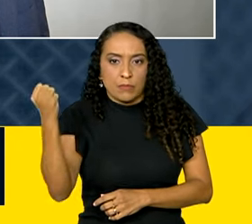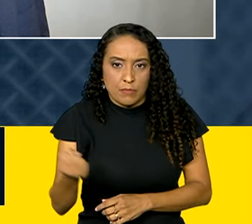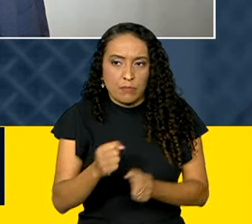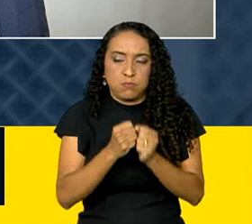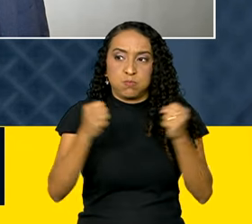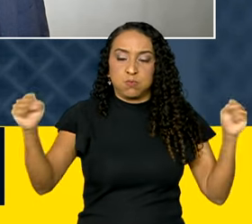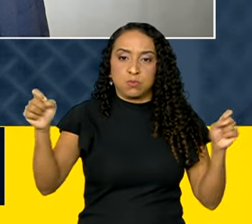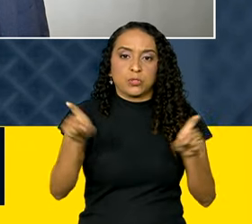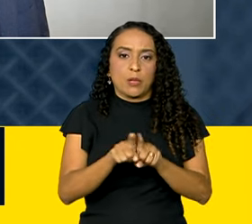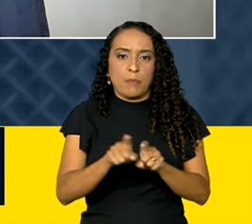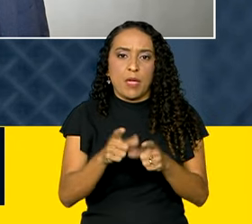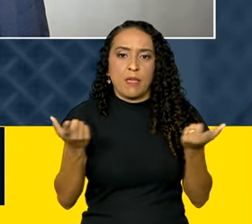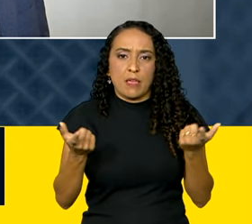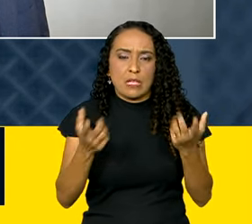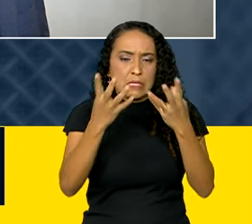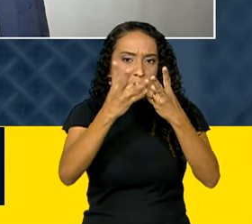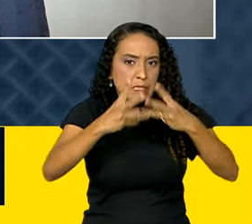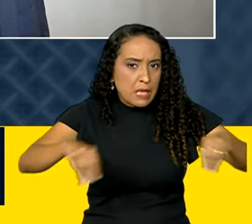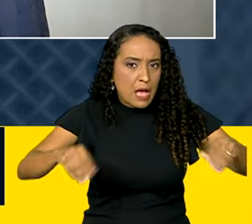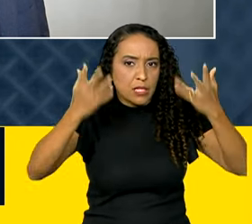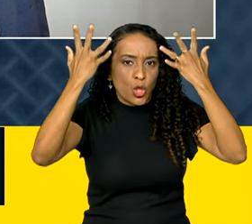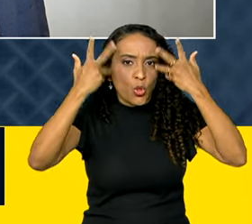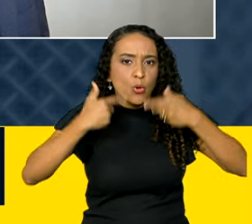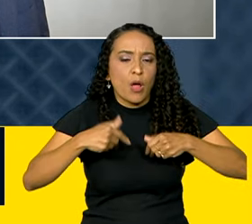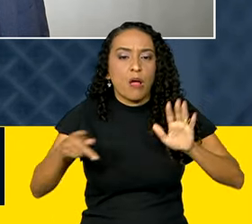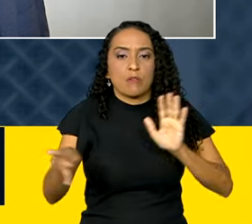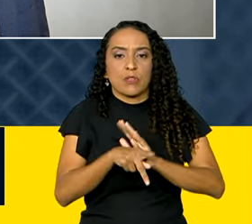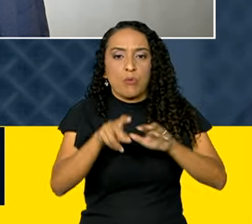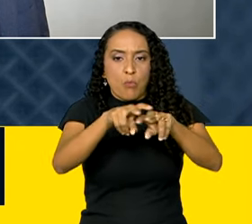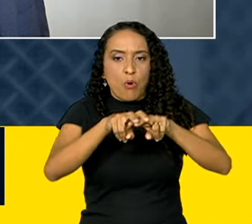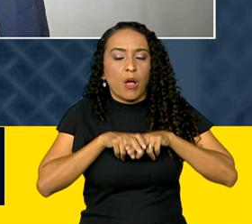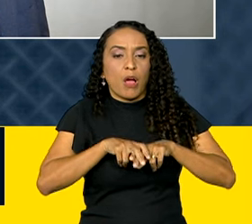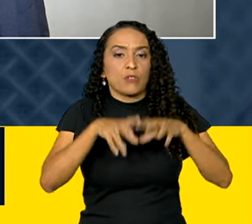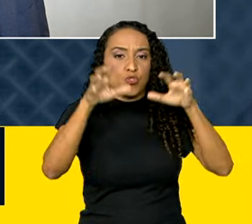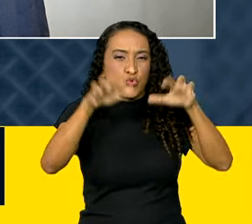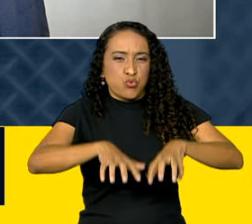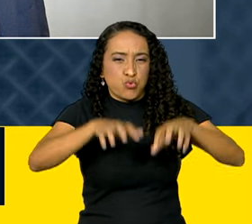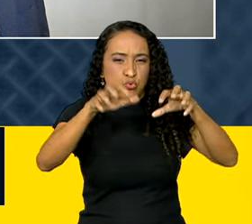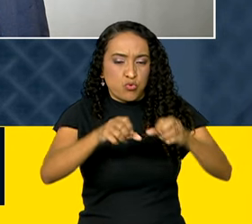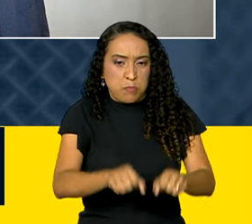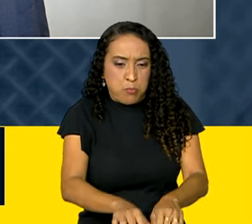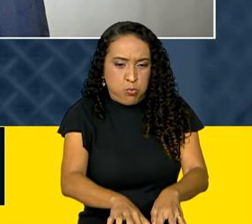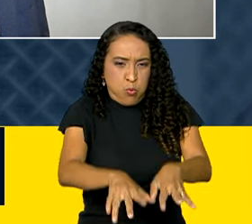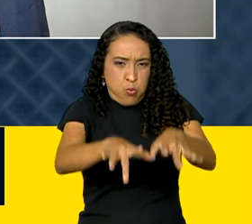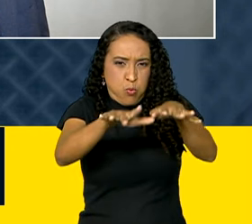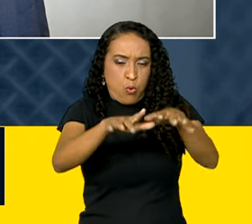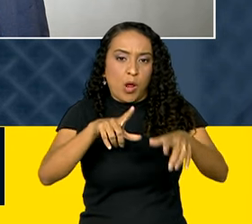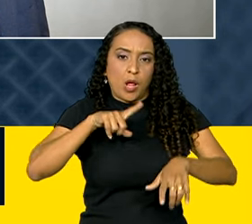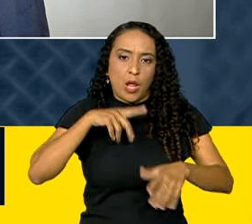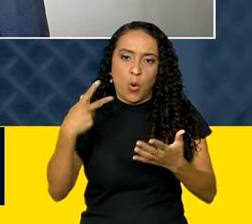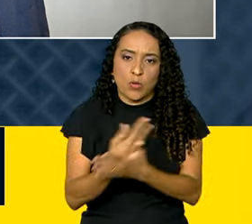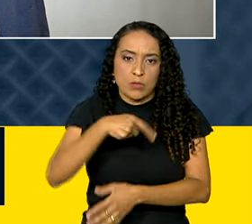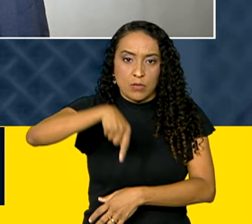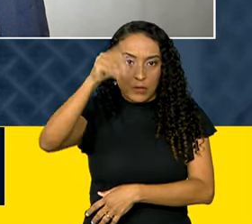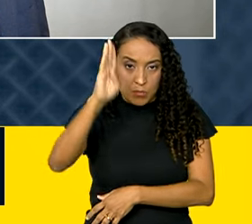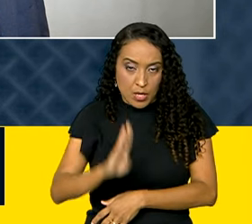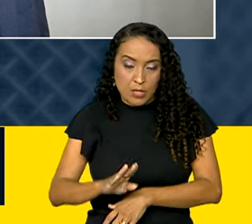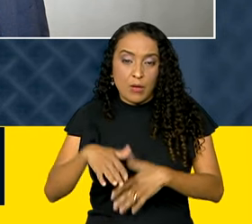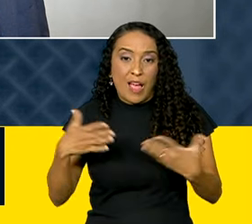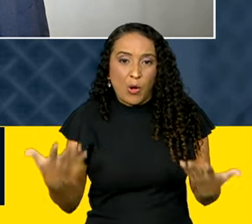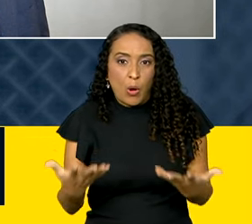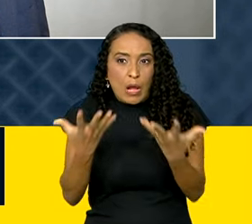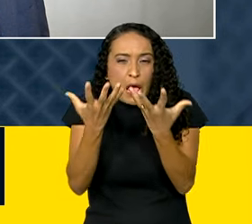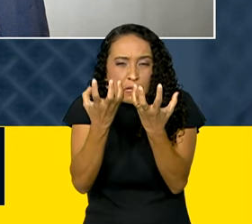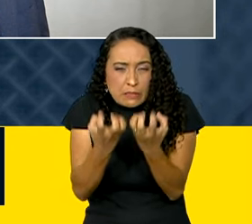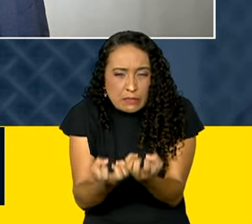a maior desastre provocado por chuvas que, né, que nós enfrentamos no nosso país, agora as